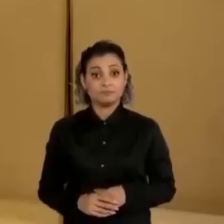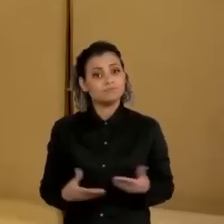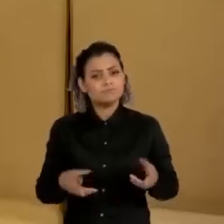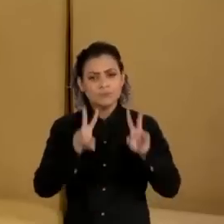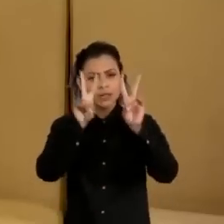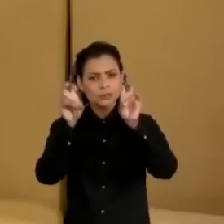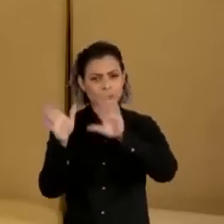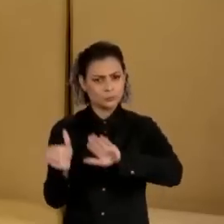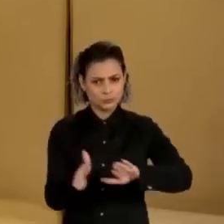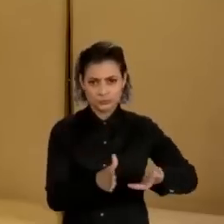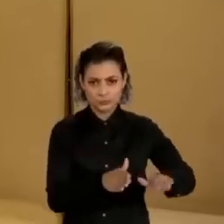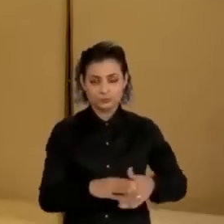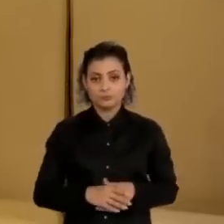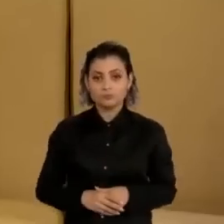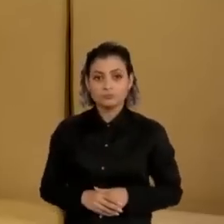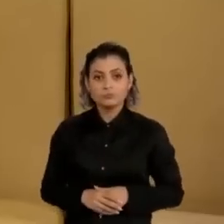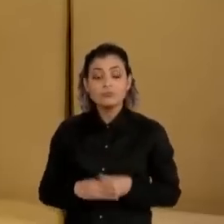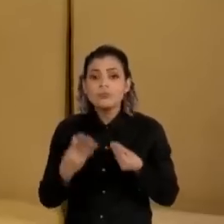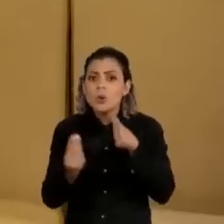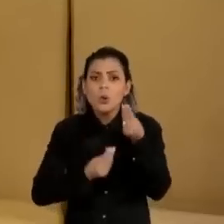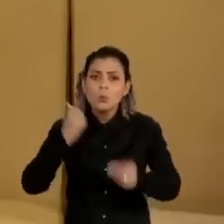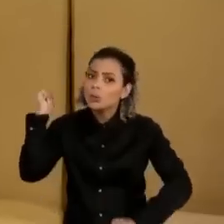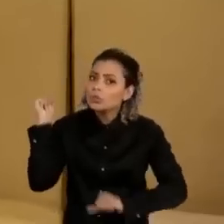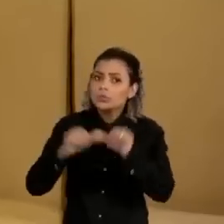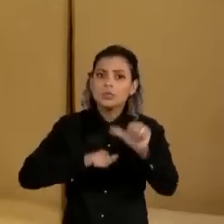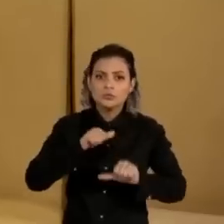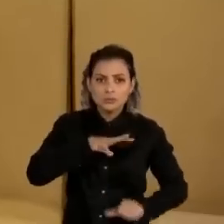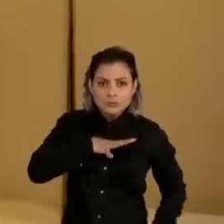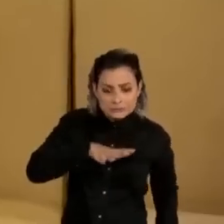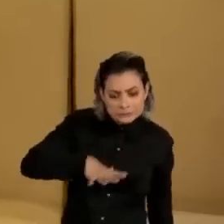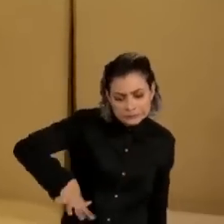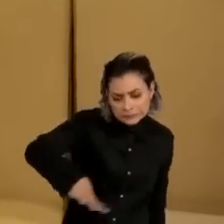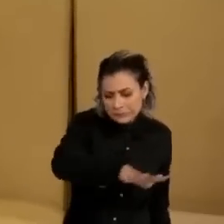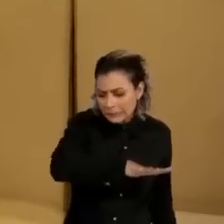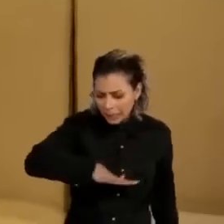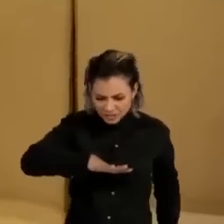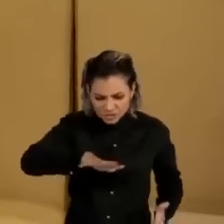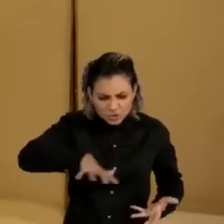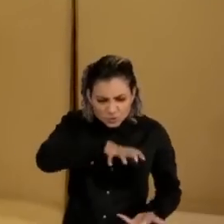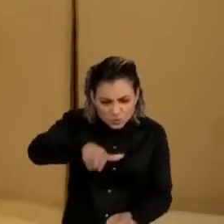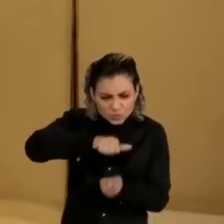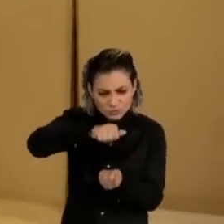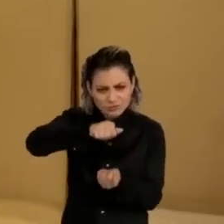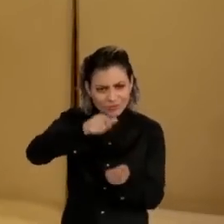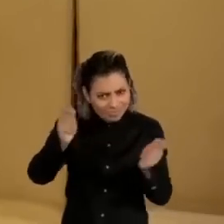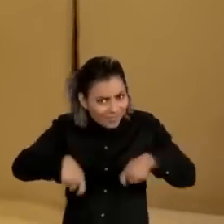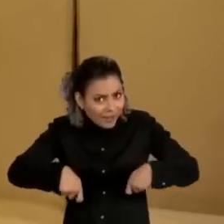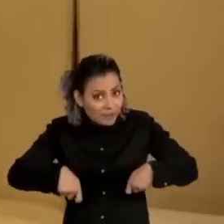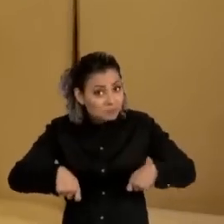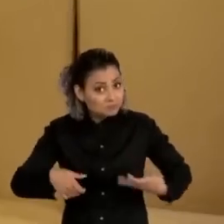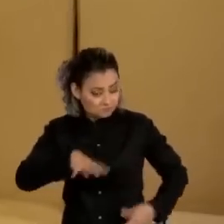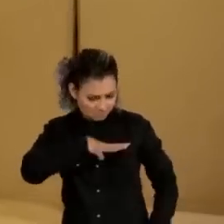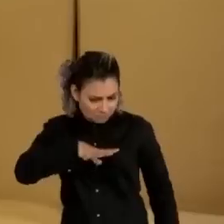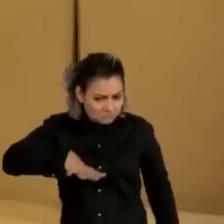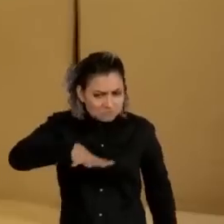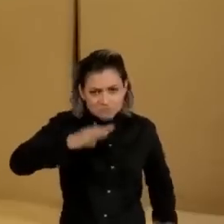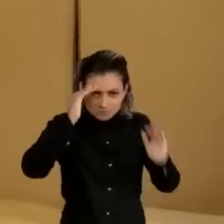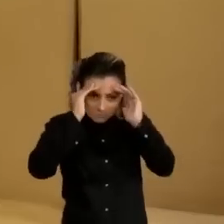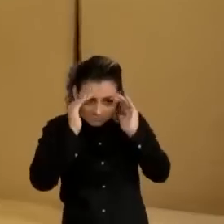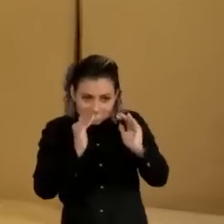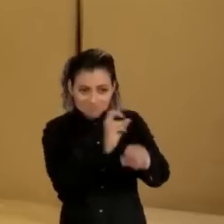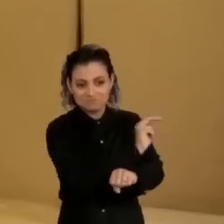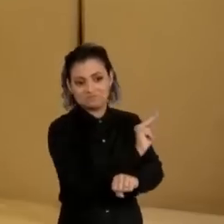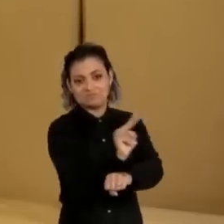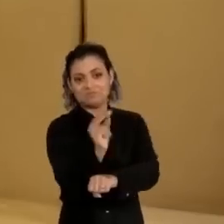Outro assunto agora. Como transformar as cidades em lugares sustentáveis, cidades que respeitam e preservam o